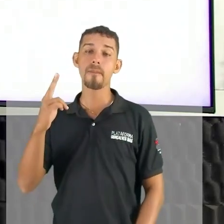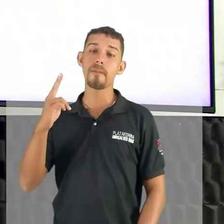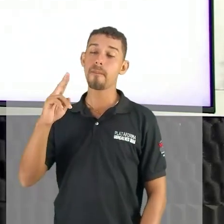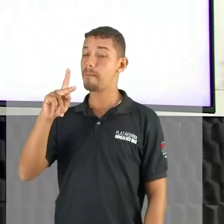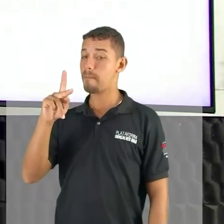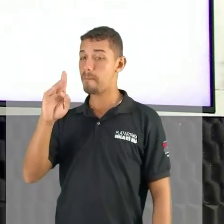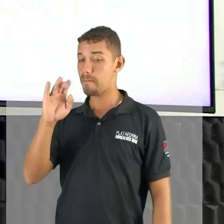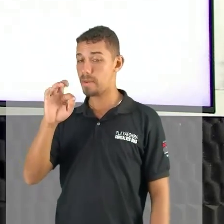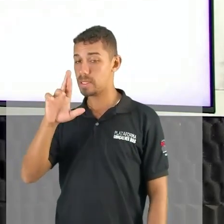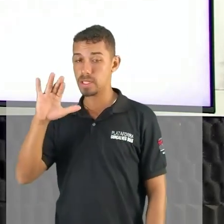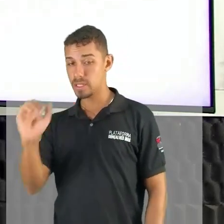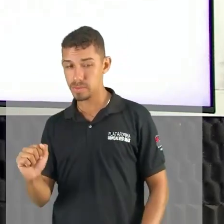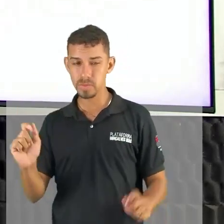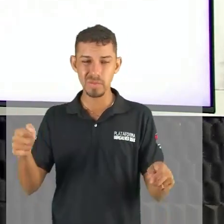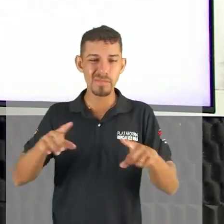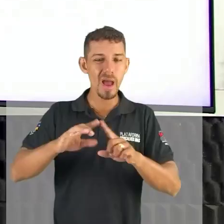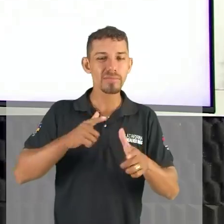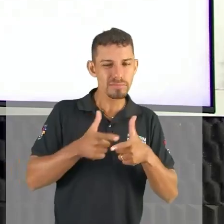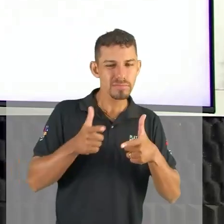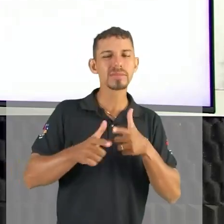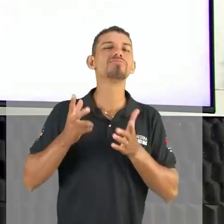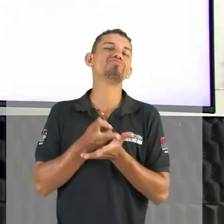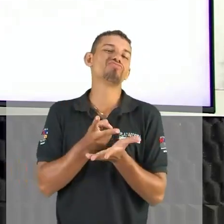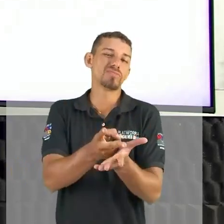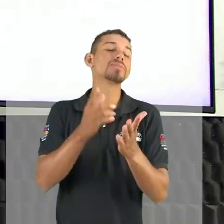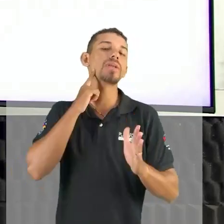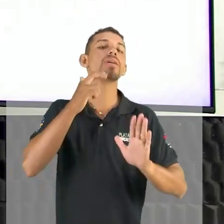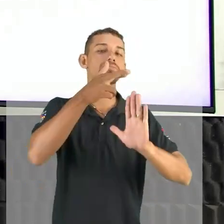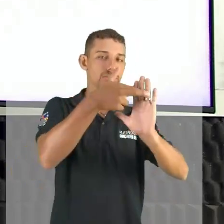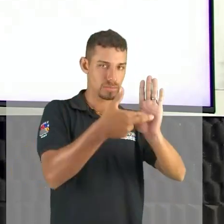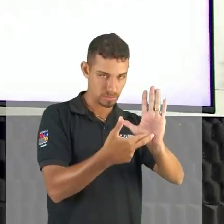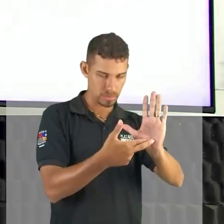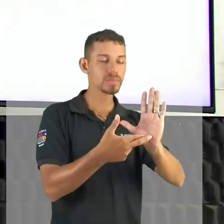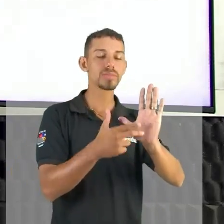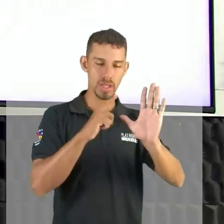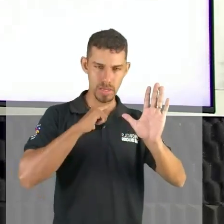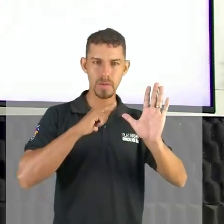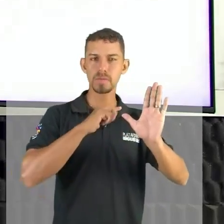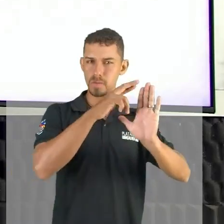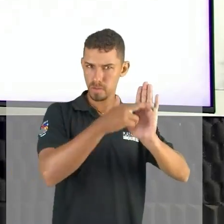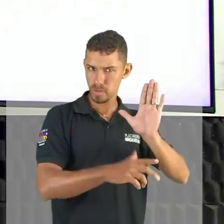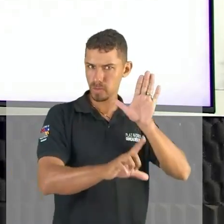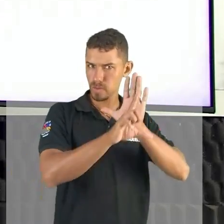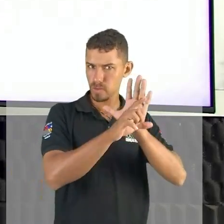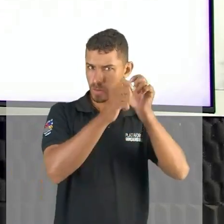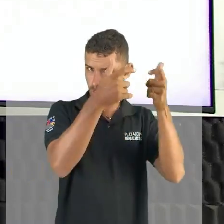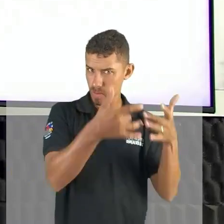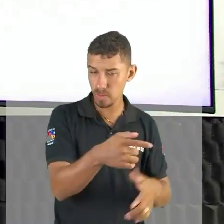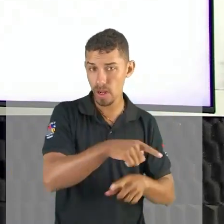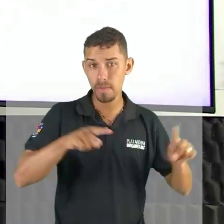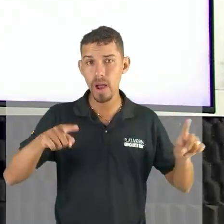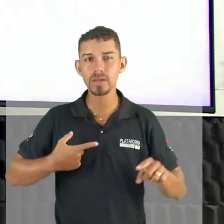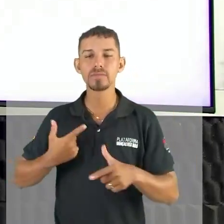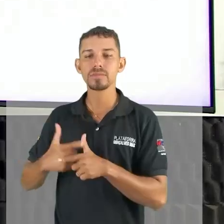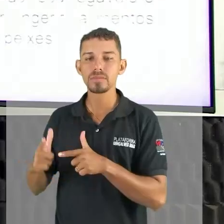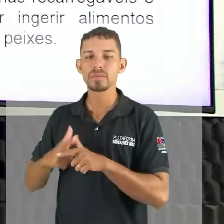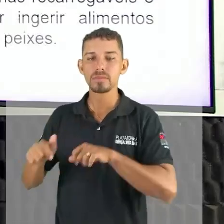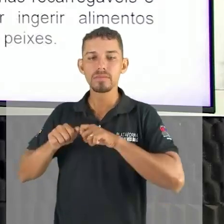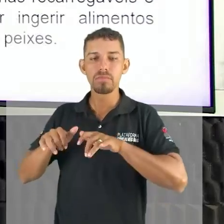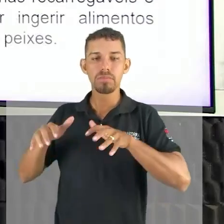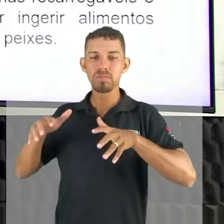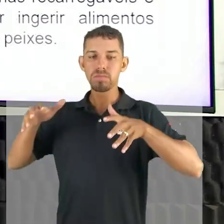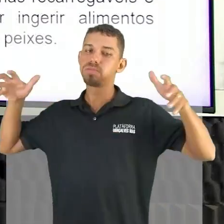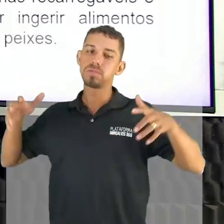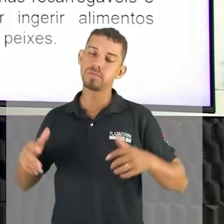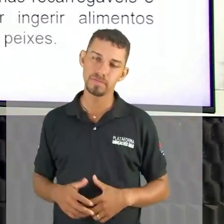ainda persiste. Ou seja, existe uma regulação, isso está claro no texto, mas ainda assim o problema vem crescendo. Aí